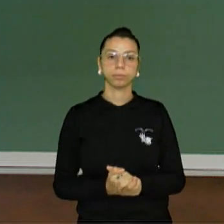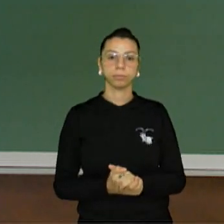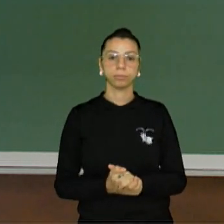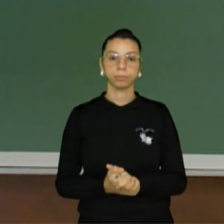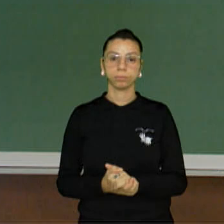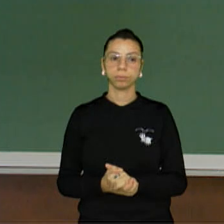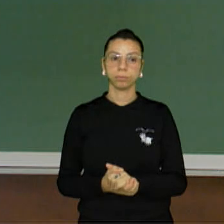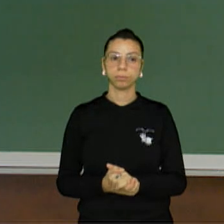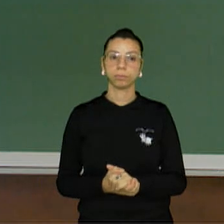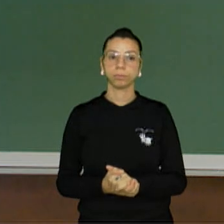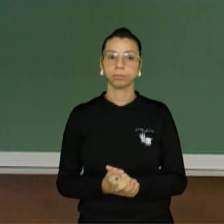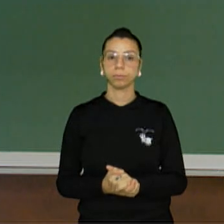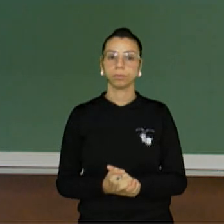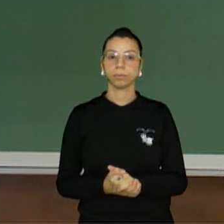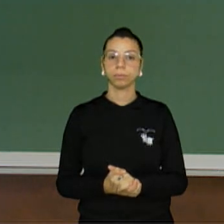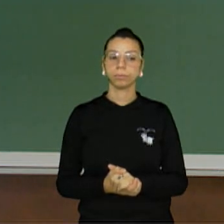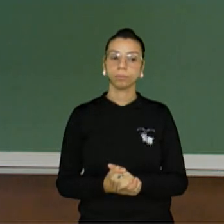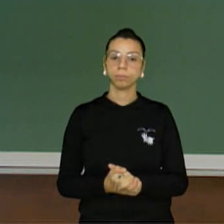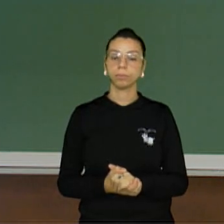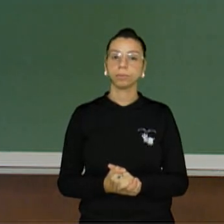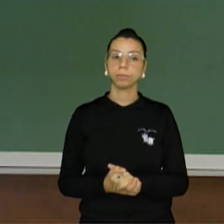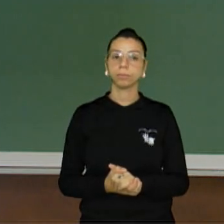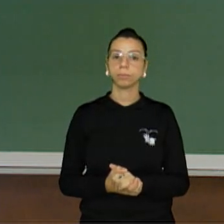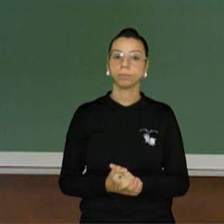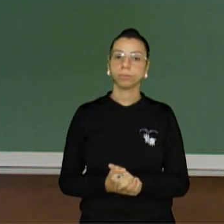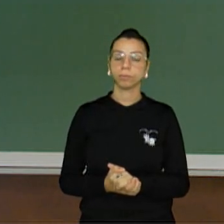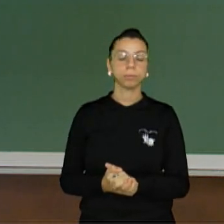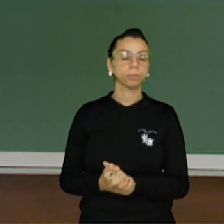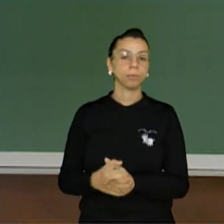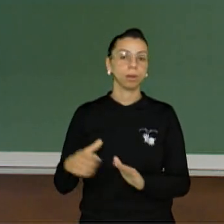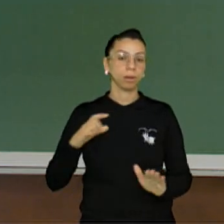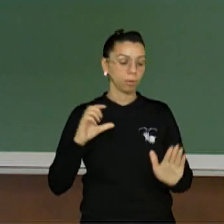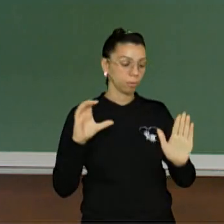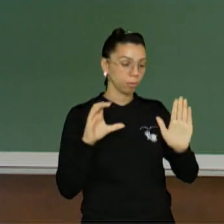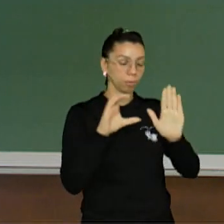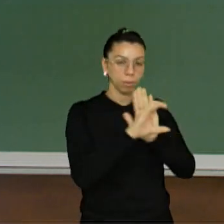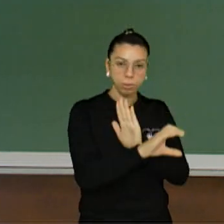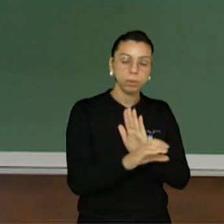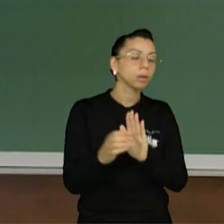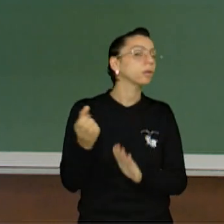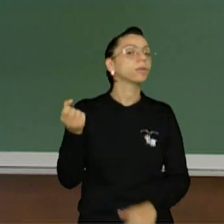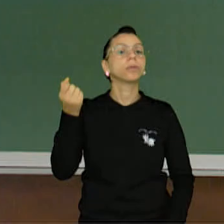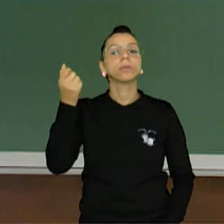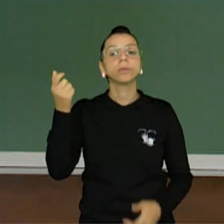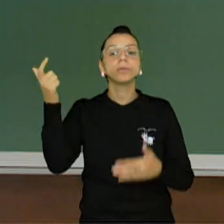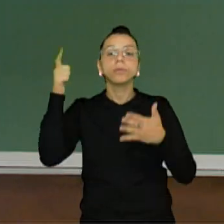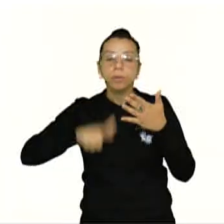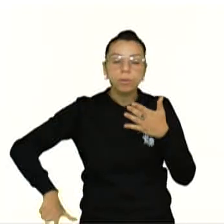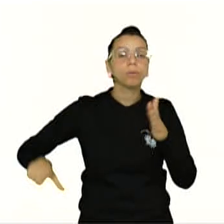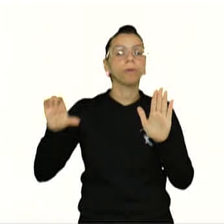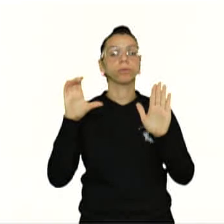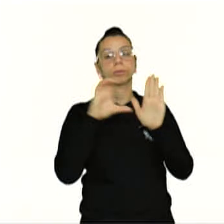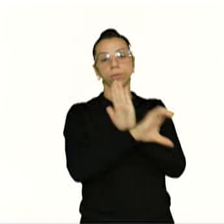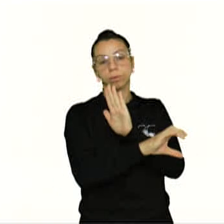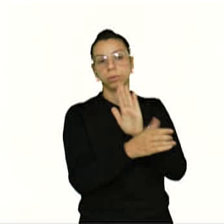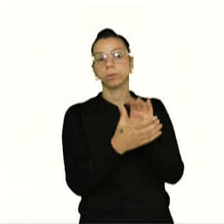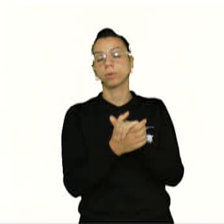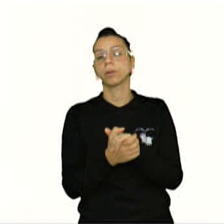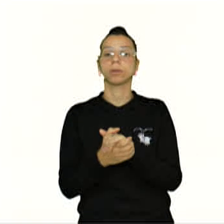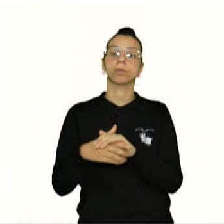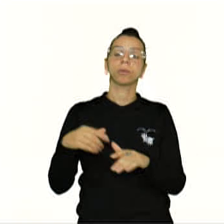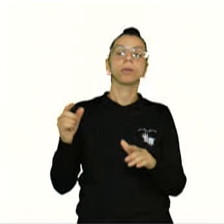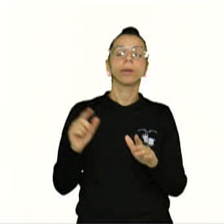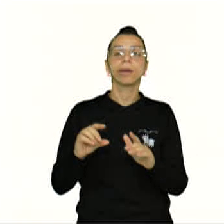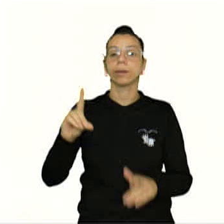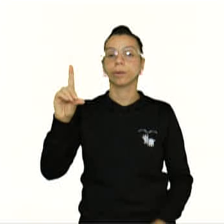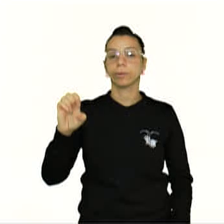Continua aqui falando. Tá, aqui tem propriedade 2, eu falo de novo das propriedades, determinante é nulo, a